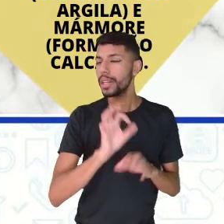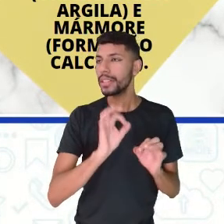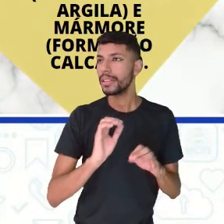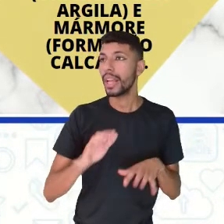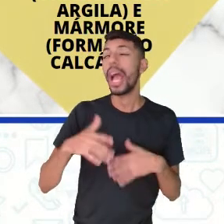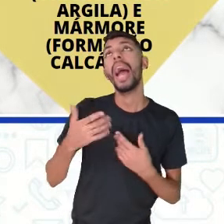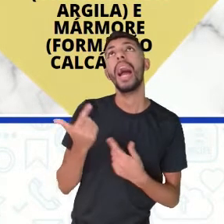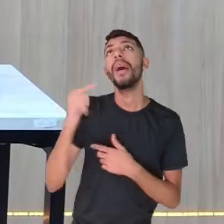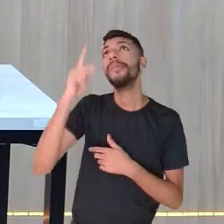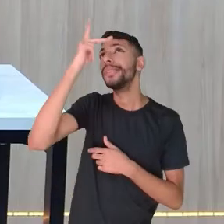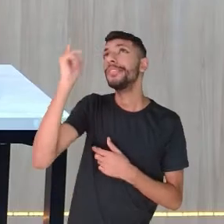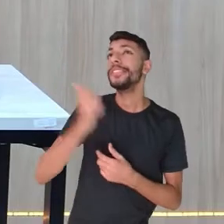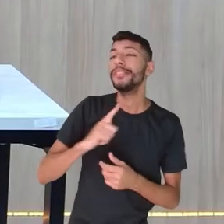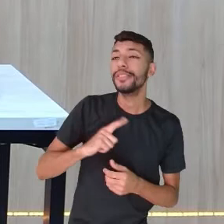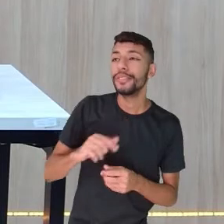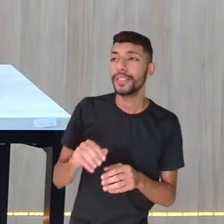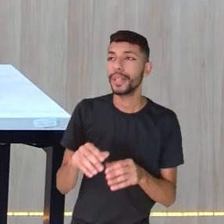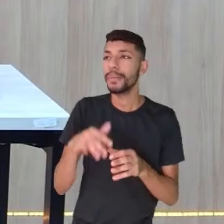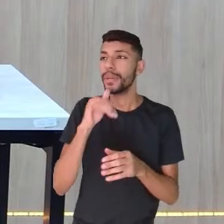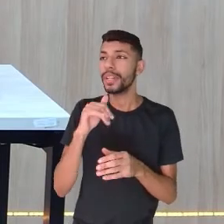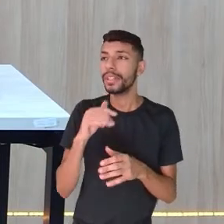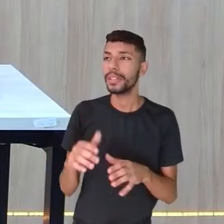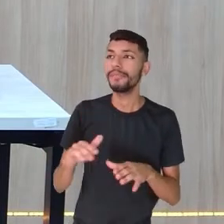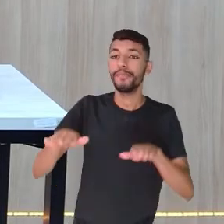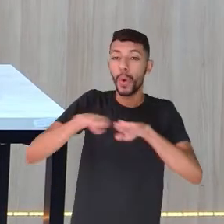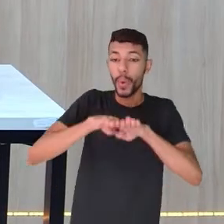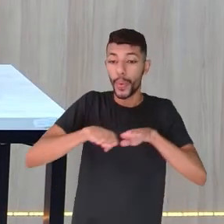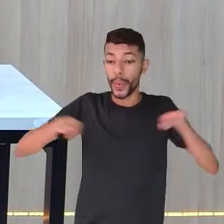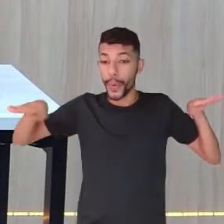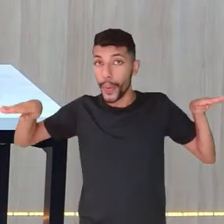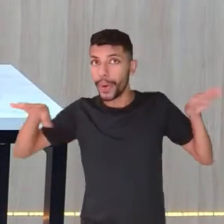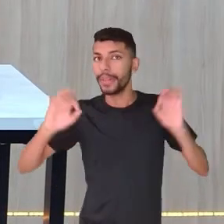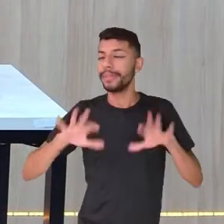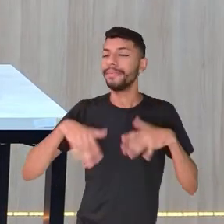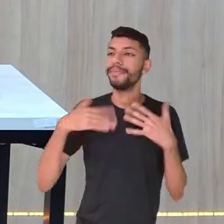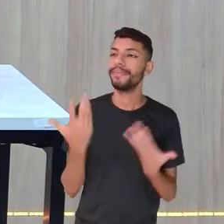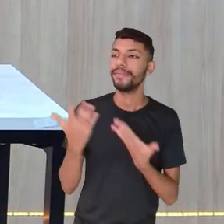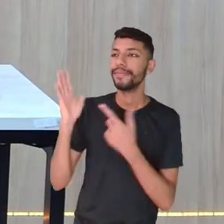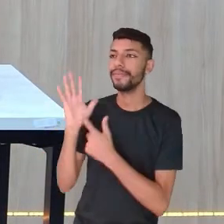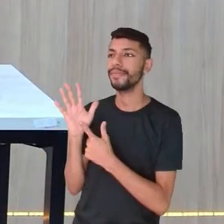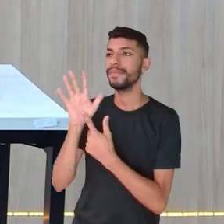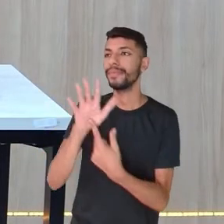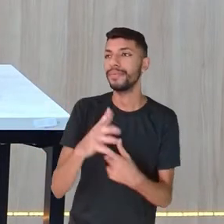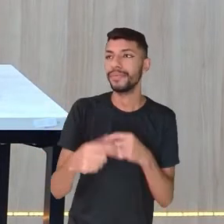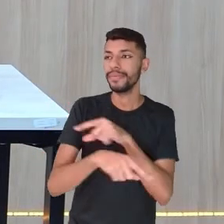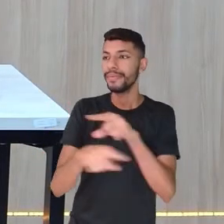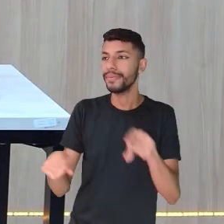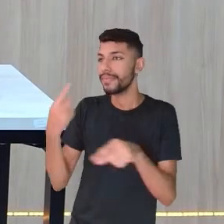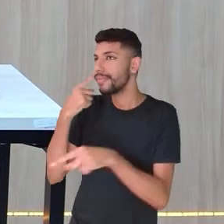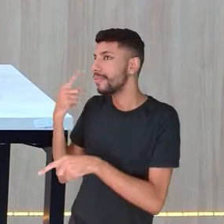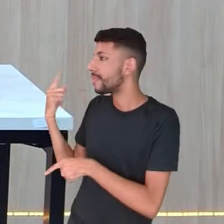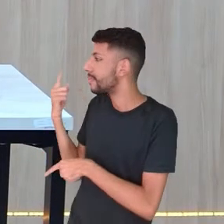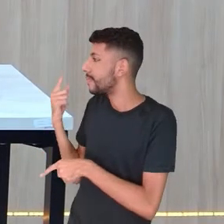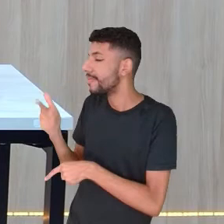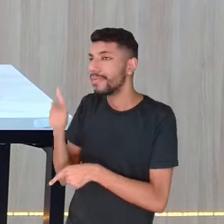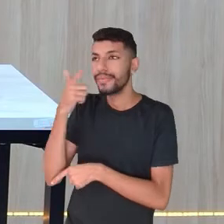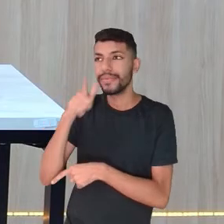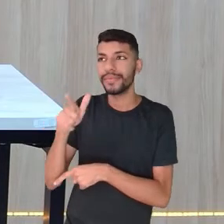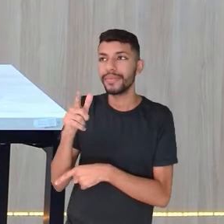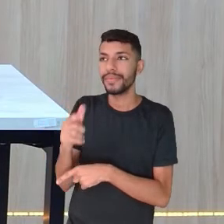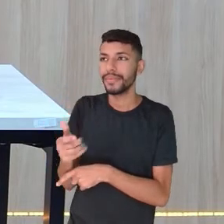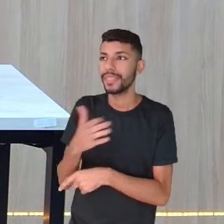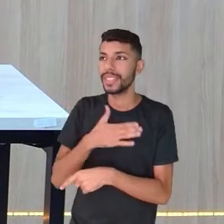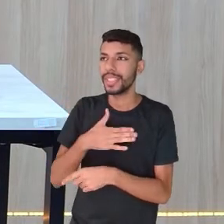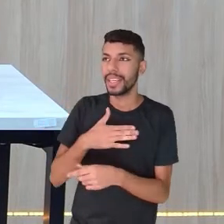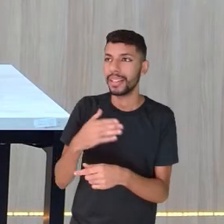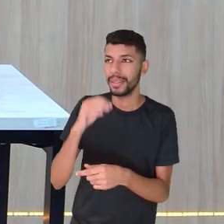tem um centro, né, e também pode ter o balcão. Então, vou mostrar aqui a vocês, deixa eu ver se eu consigo. Minha mesa está